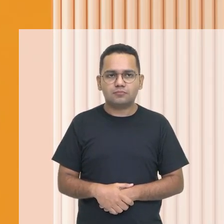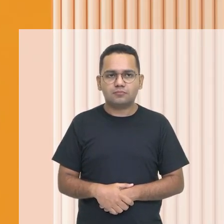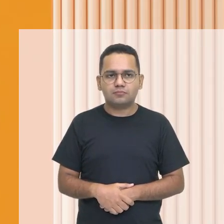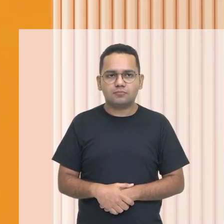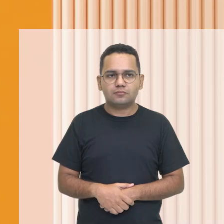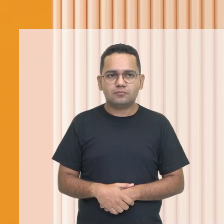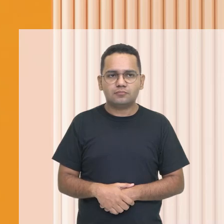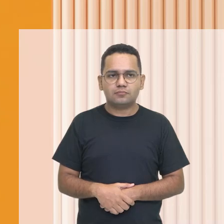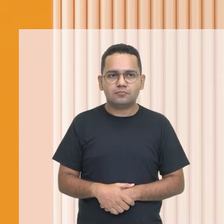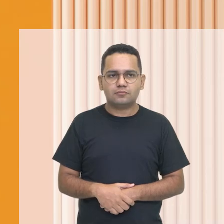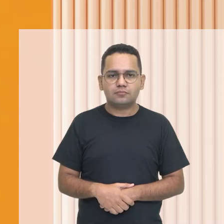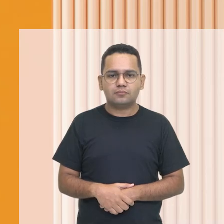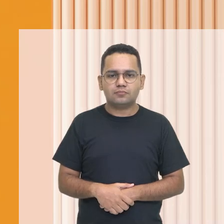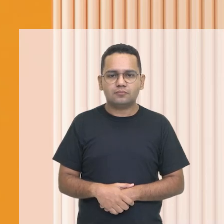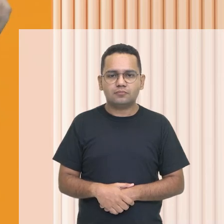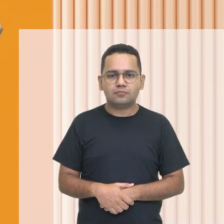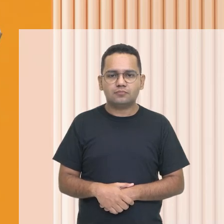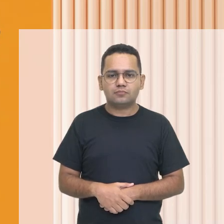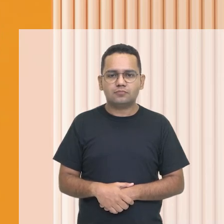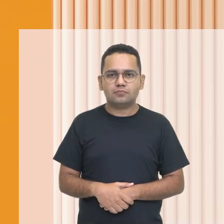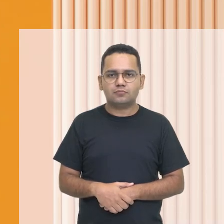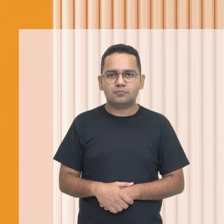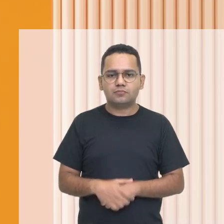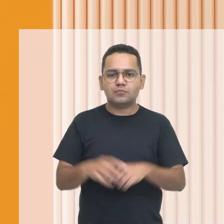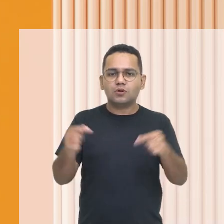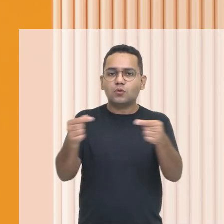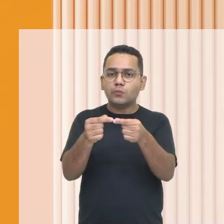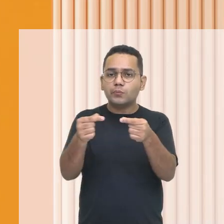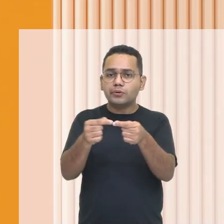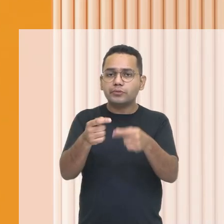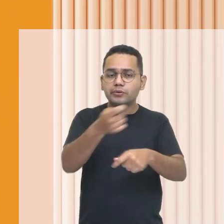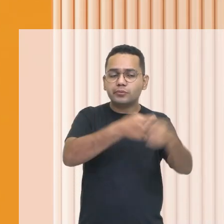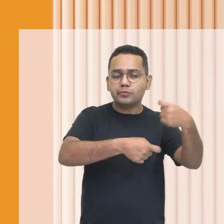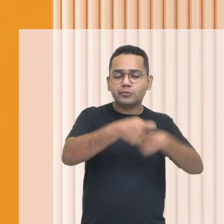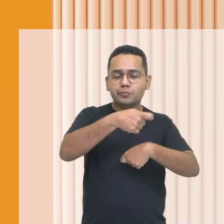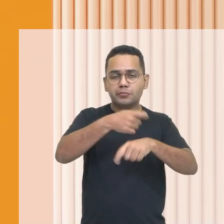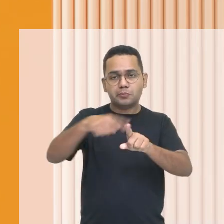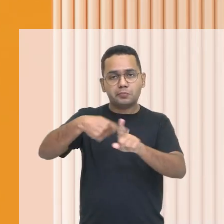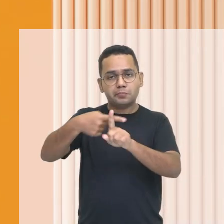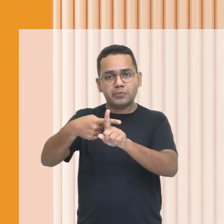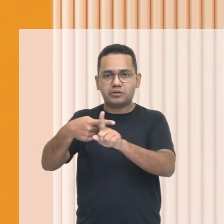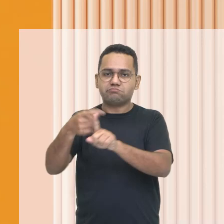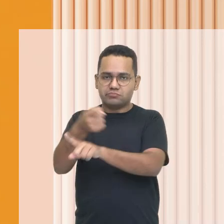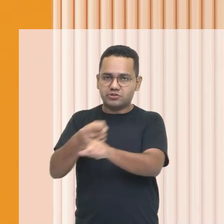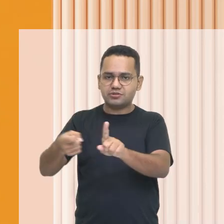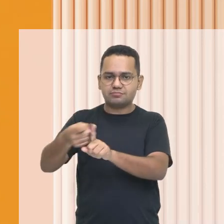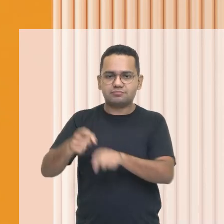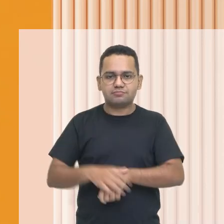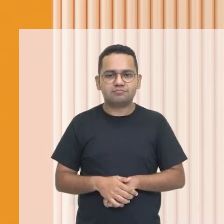conexão direta entre economia e sociedade, tá bom? E